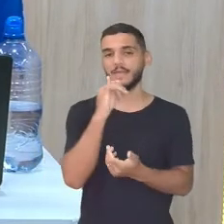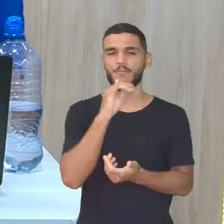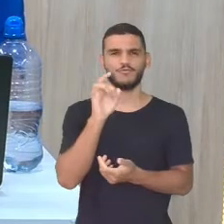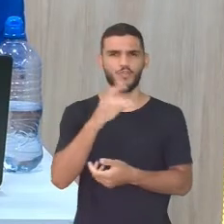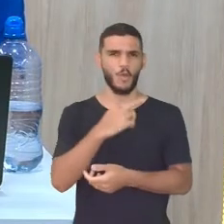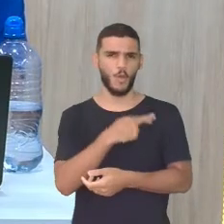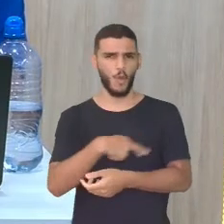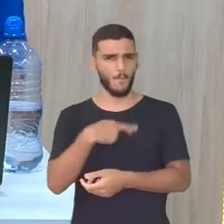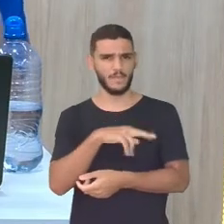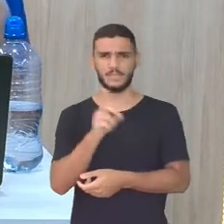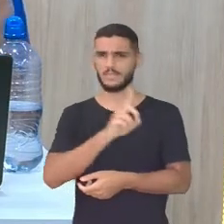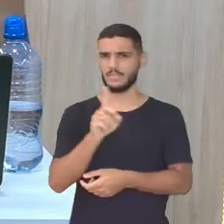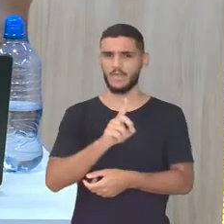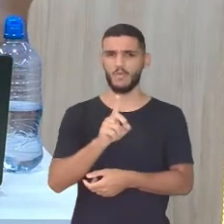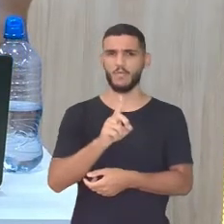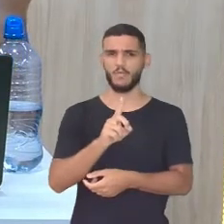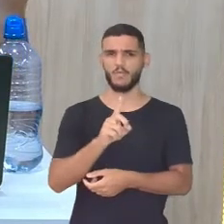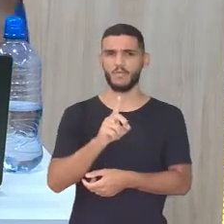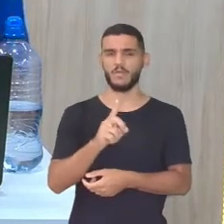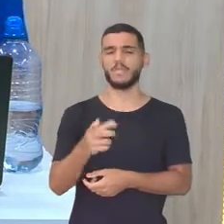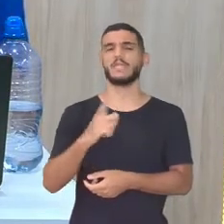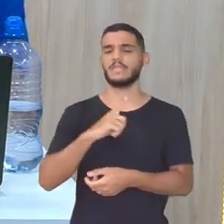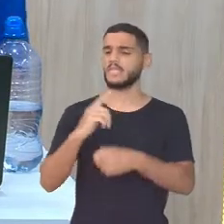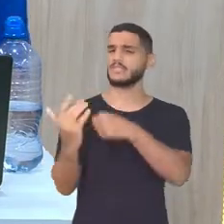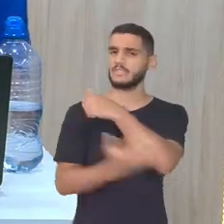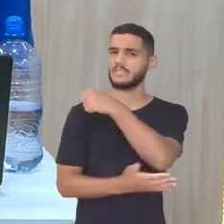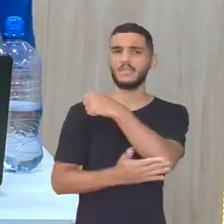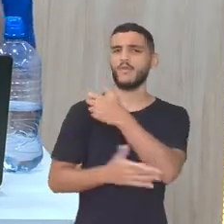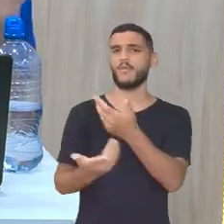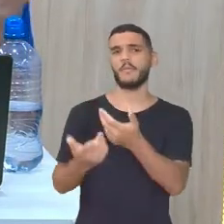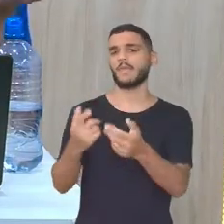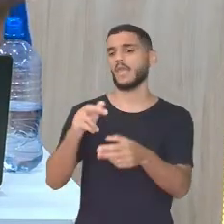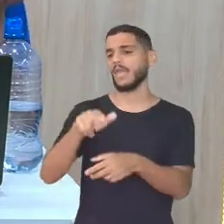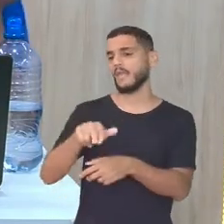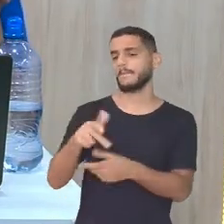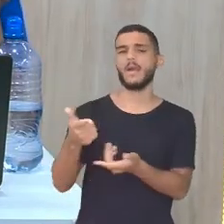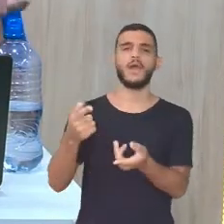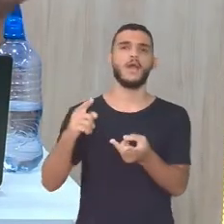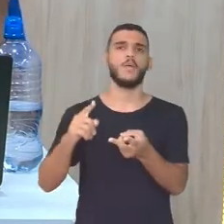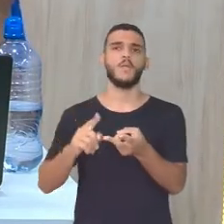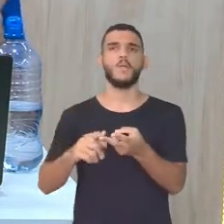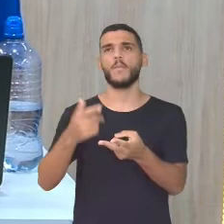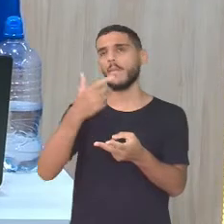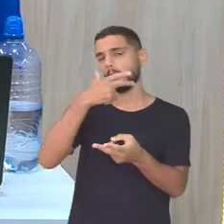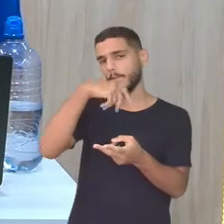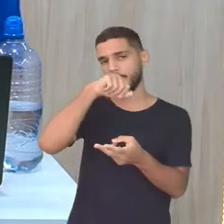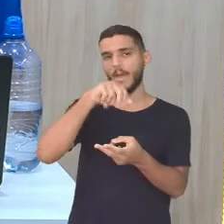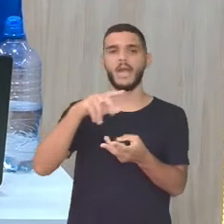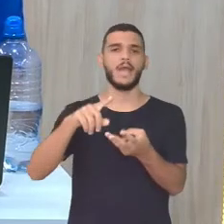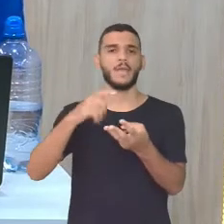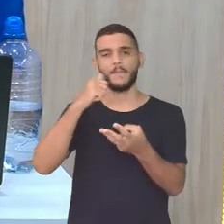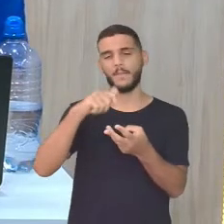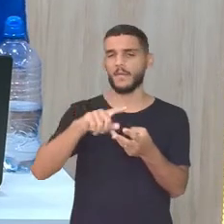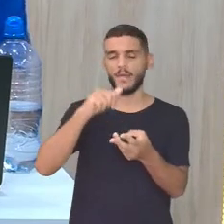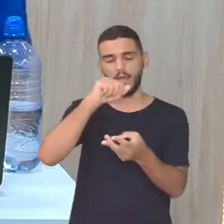por exemplo, mais de um irmão, pode ter ciúme do pai, da mãe, ter ciúme dos irmãos, pode ter ciúme, tem